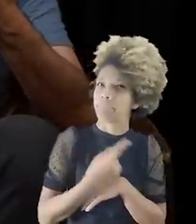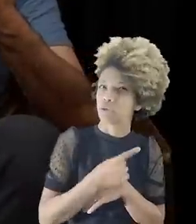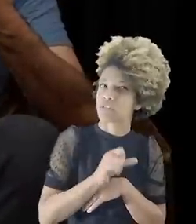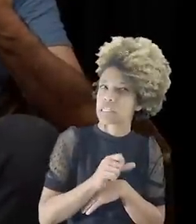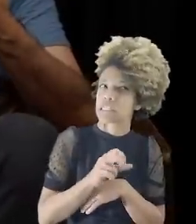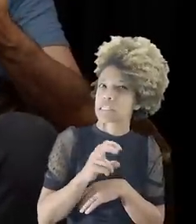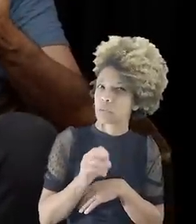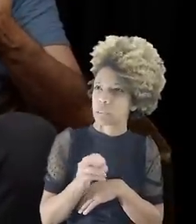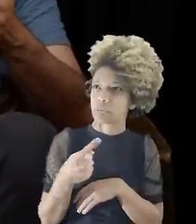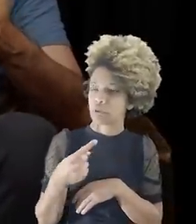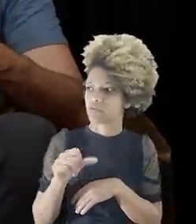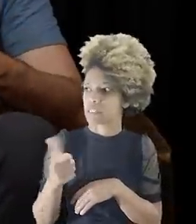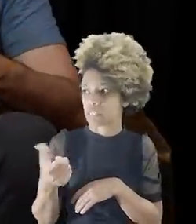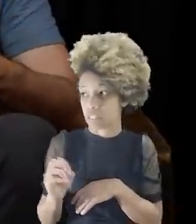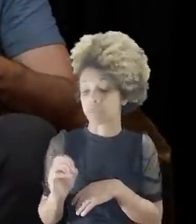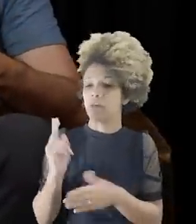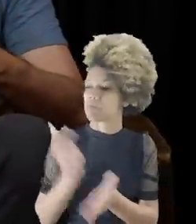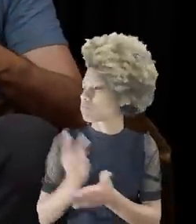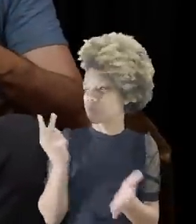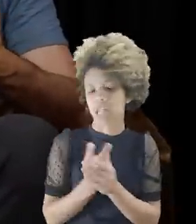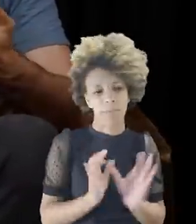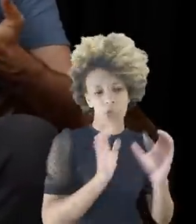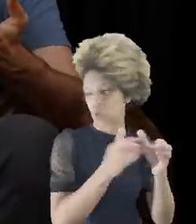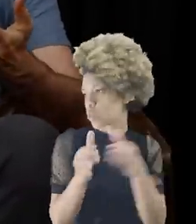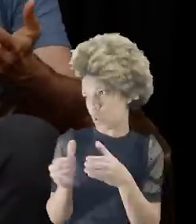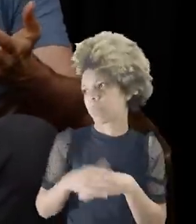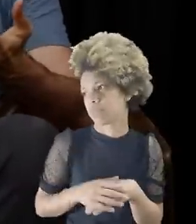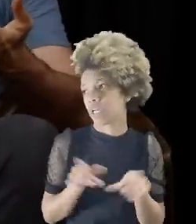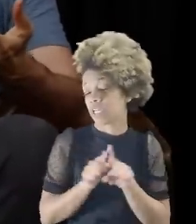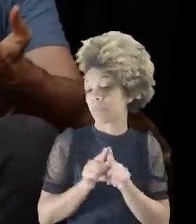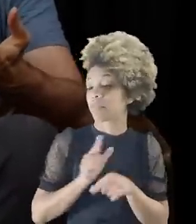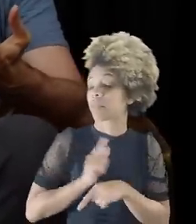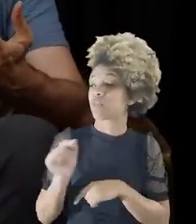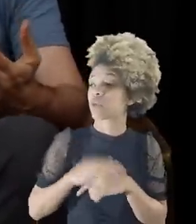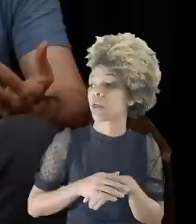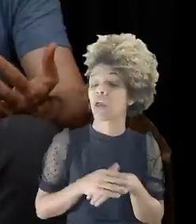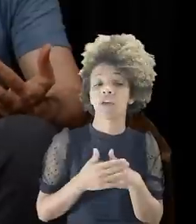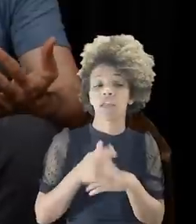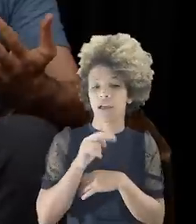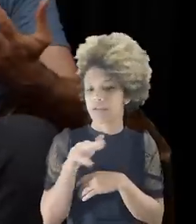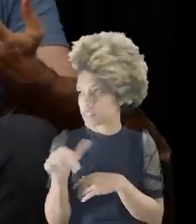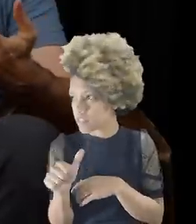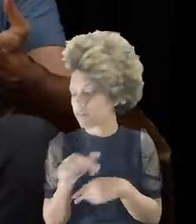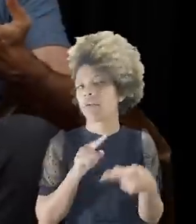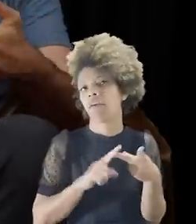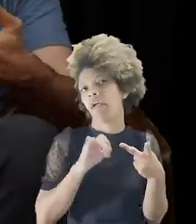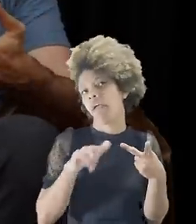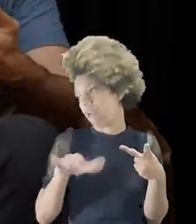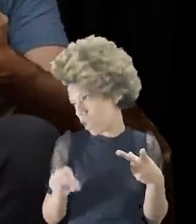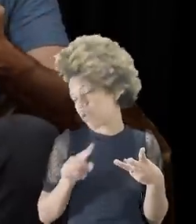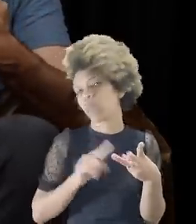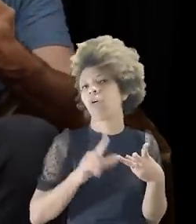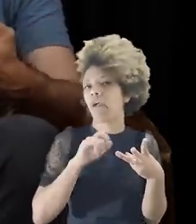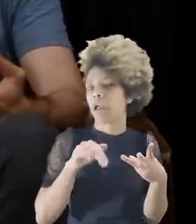1950 60 que sempre teve time né E aí teve a história lá da família do dos Garcia né do Hélio Rubens do Helinho